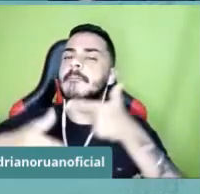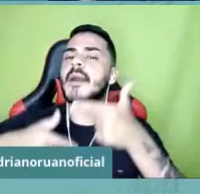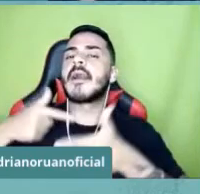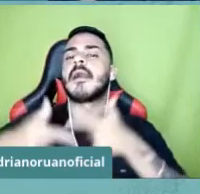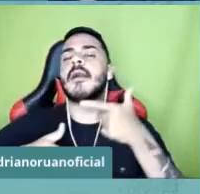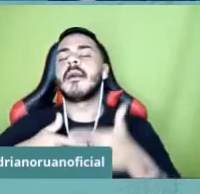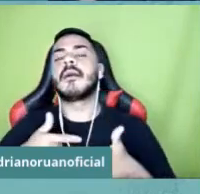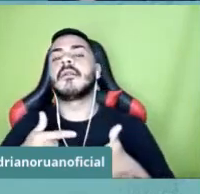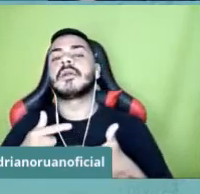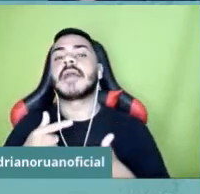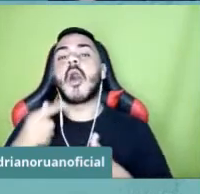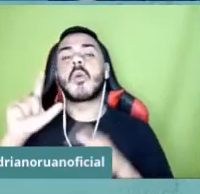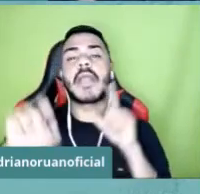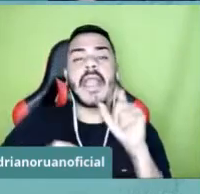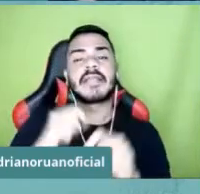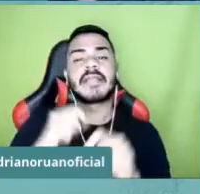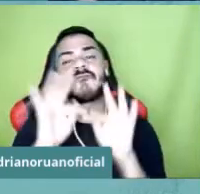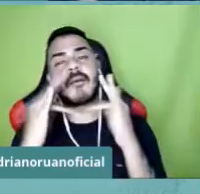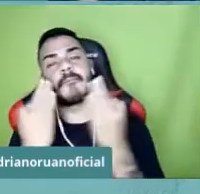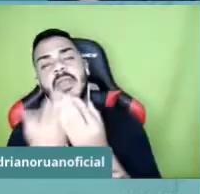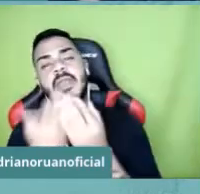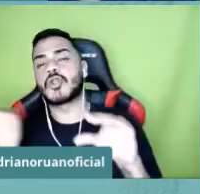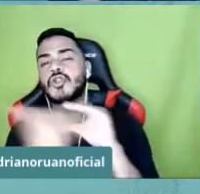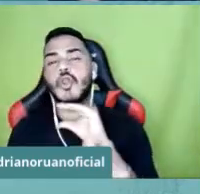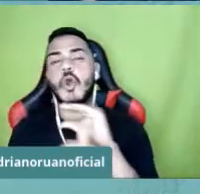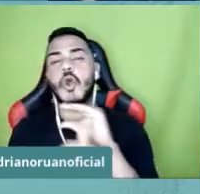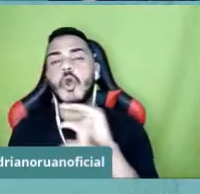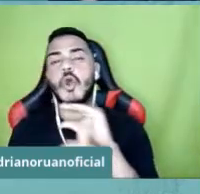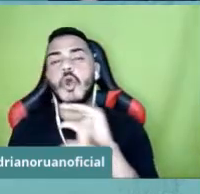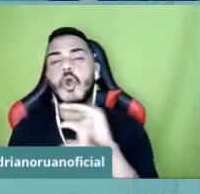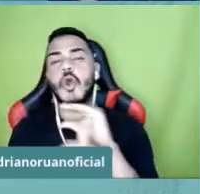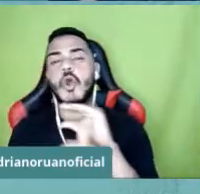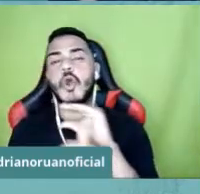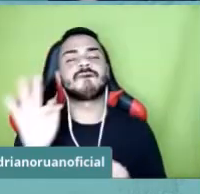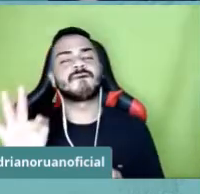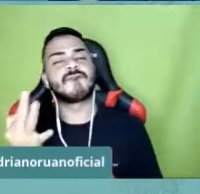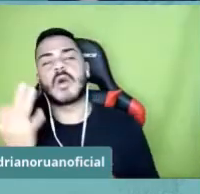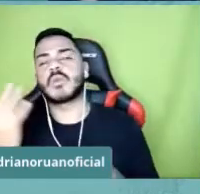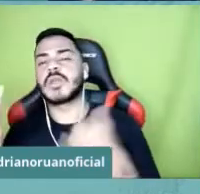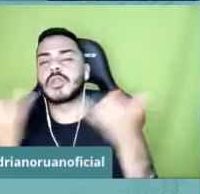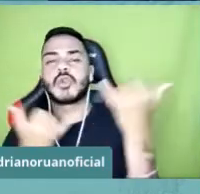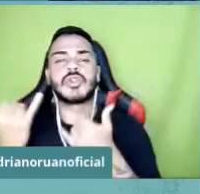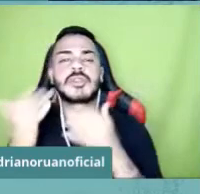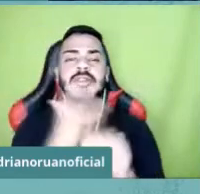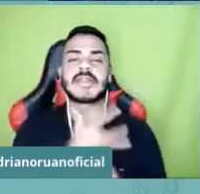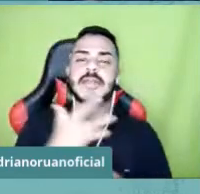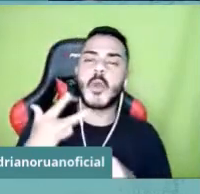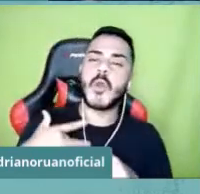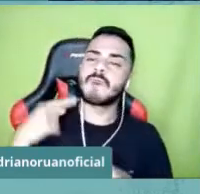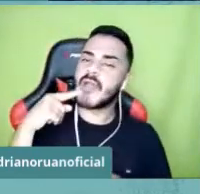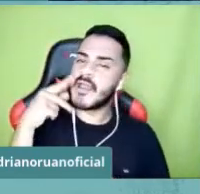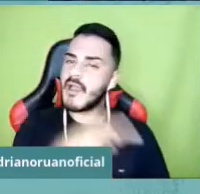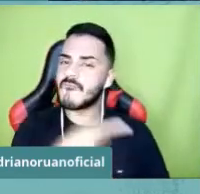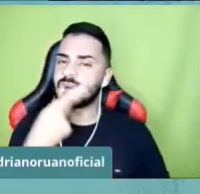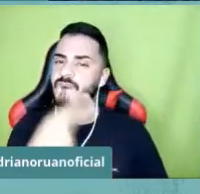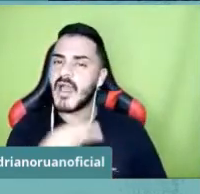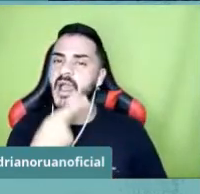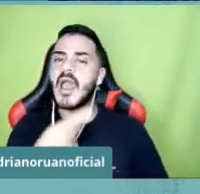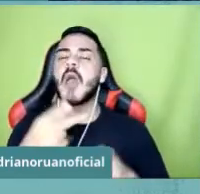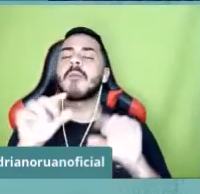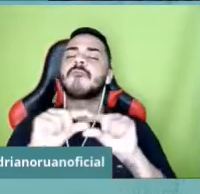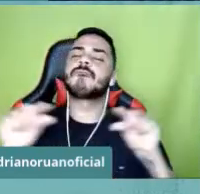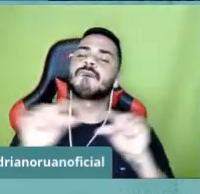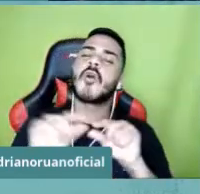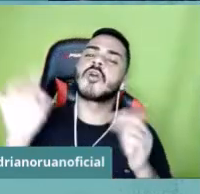da família mandou lá no grupo uma fake news sobre saúde, vai lá, desmente, manda uma fonte confiável, fala, não